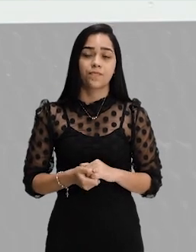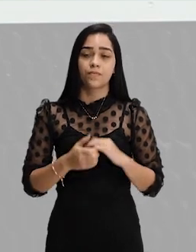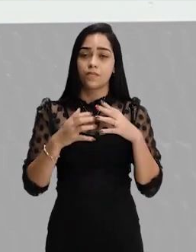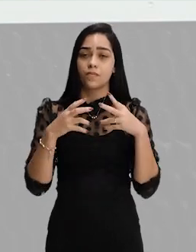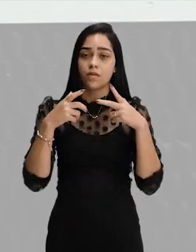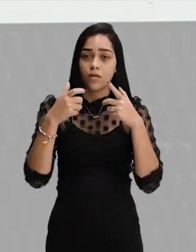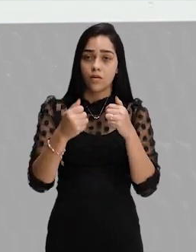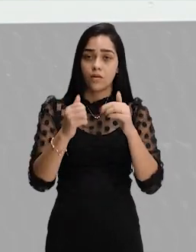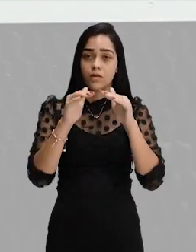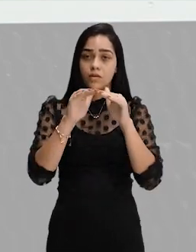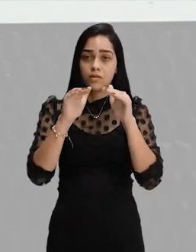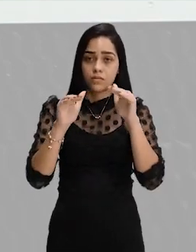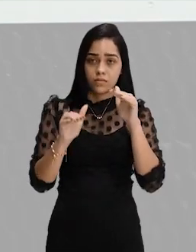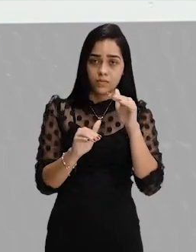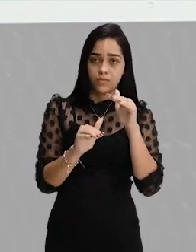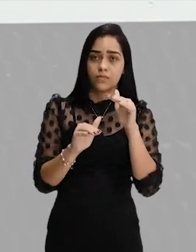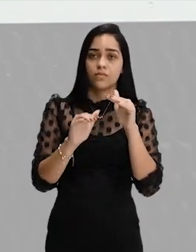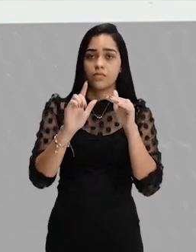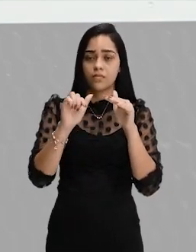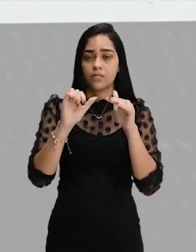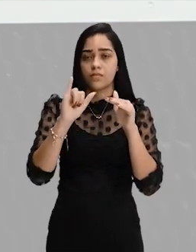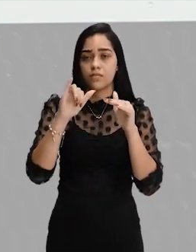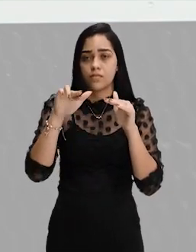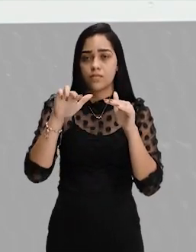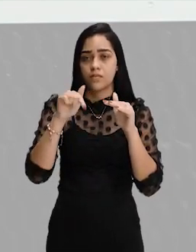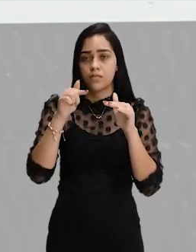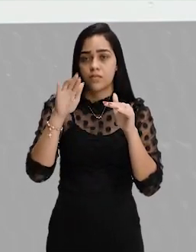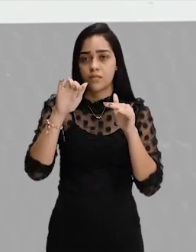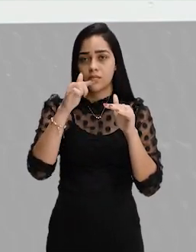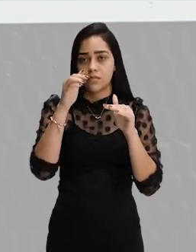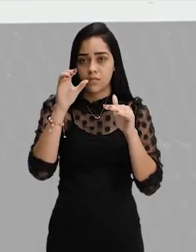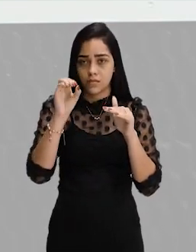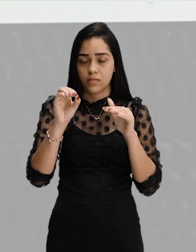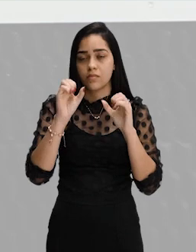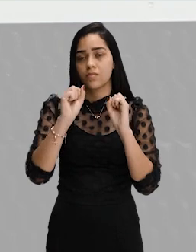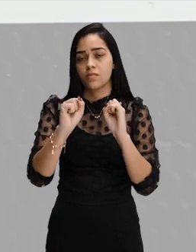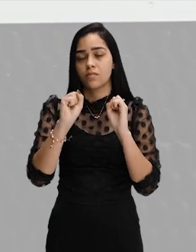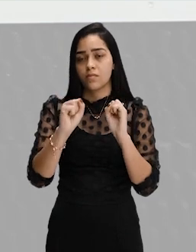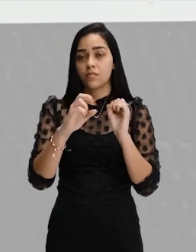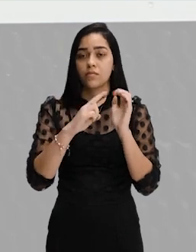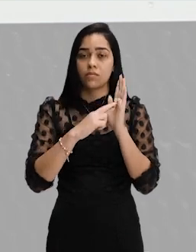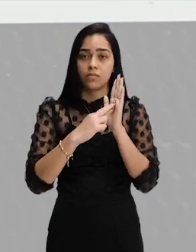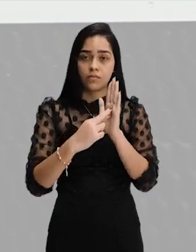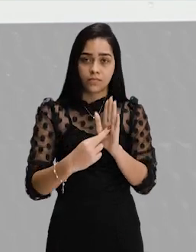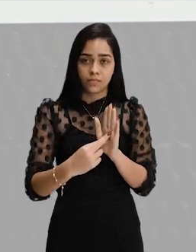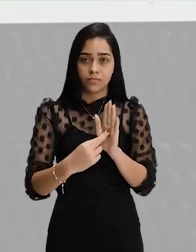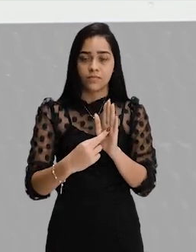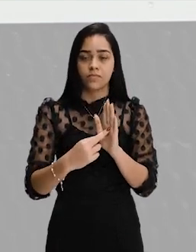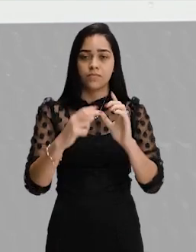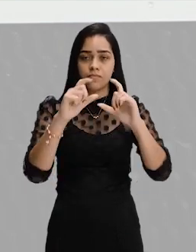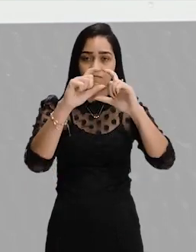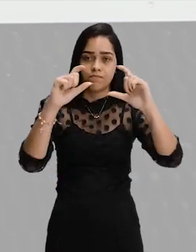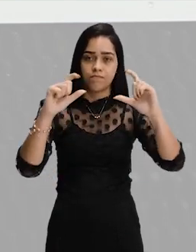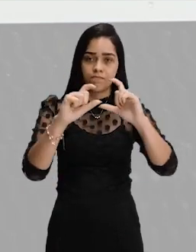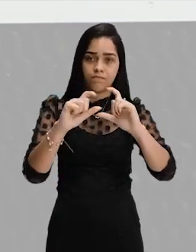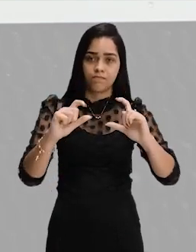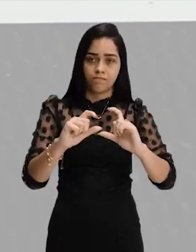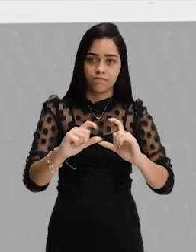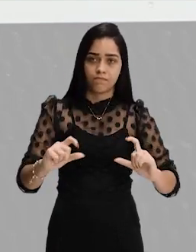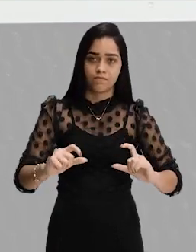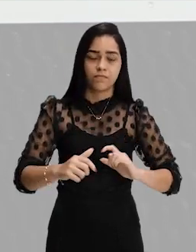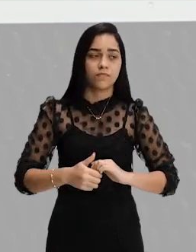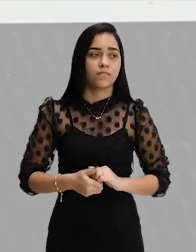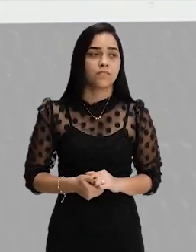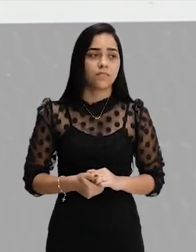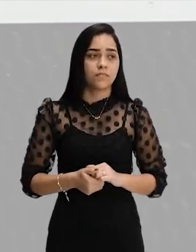toda desigualdade, uma inequação ela é uma desigualdade por definição, que pode ser representada em uma dessas formas aqui, ó.